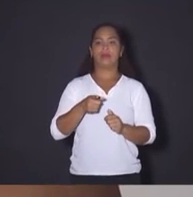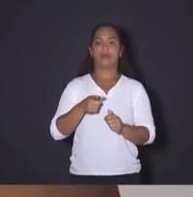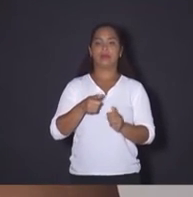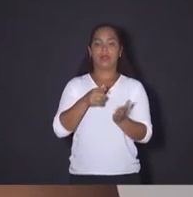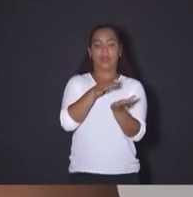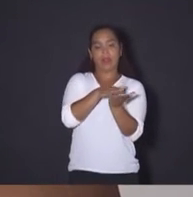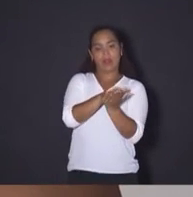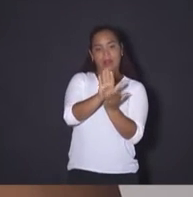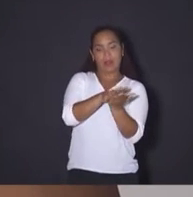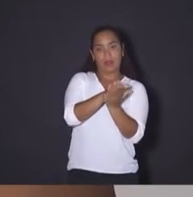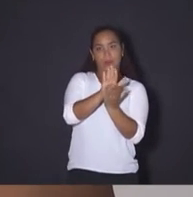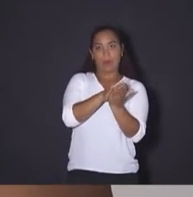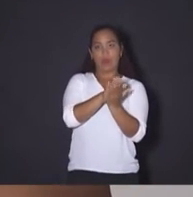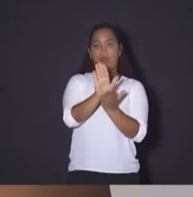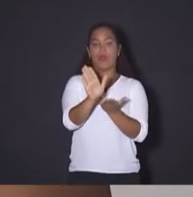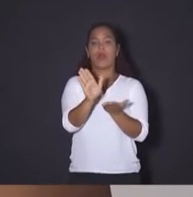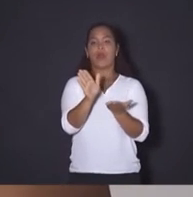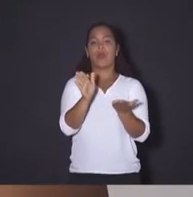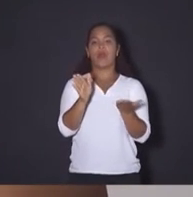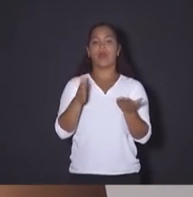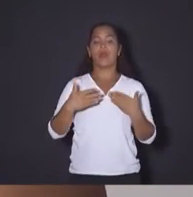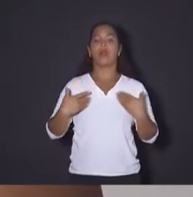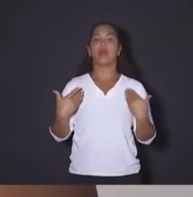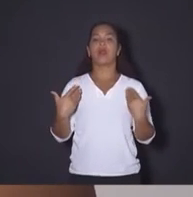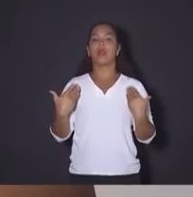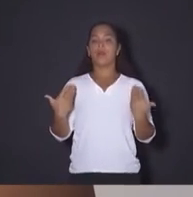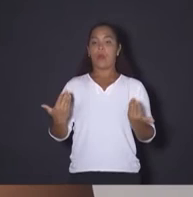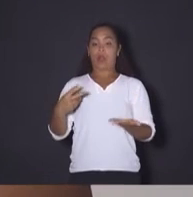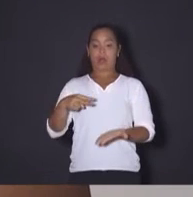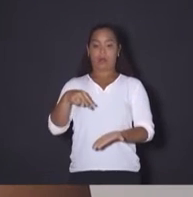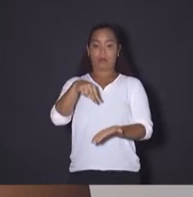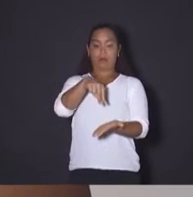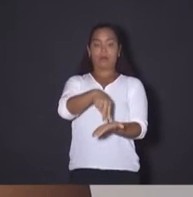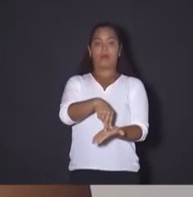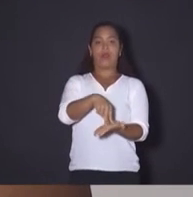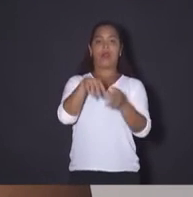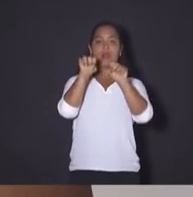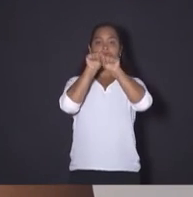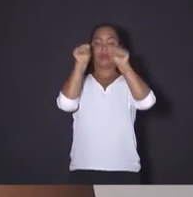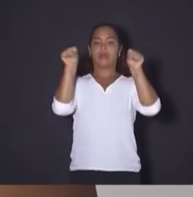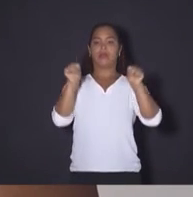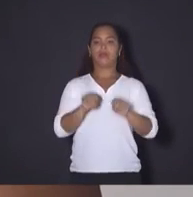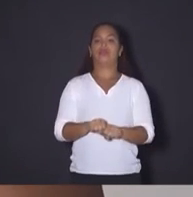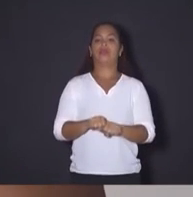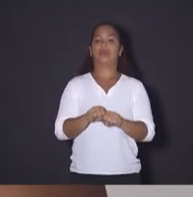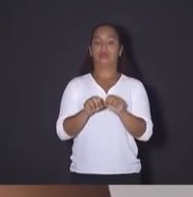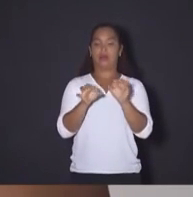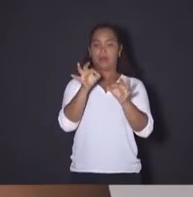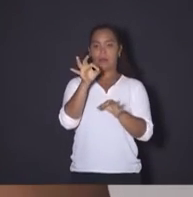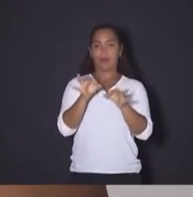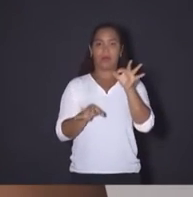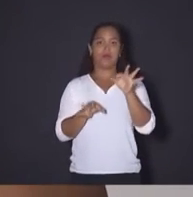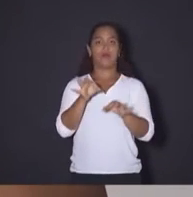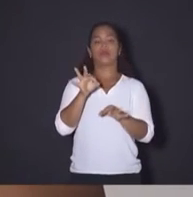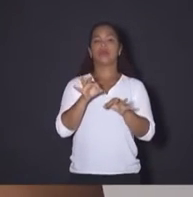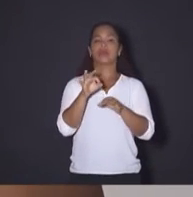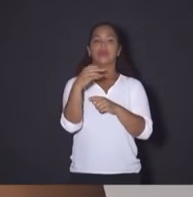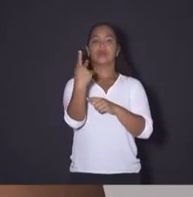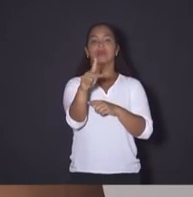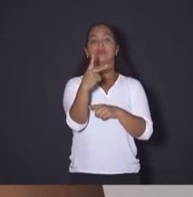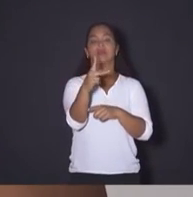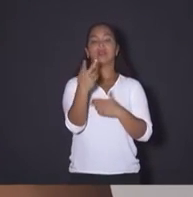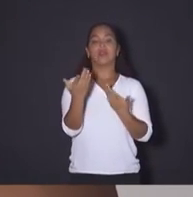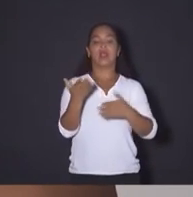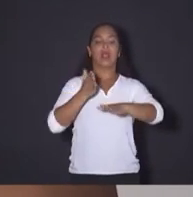justificando quer dizer qual é o qual é a postura do sistema de justiça é no no ponto de vista do acesso